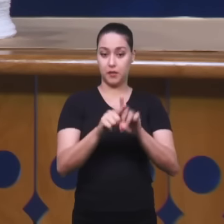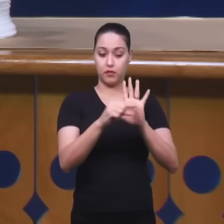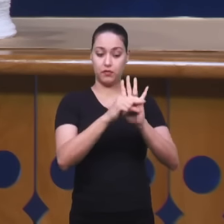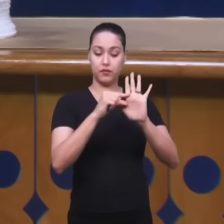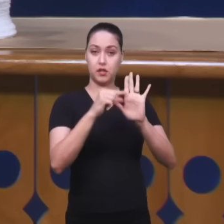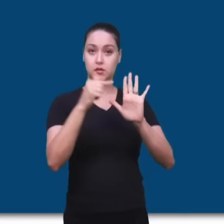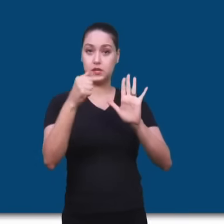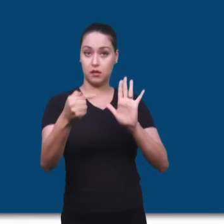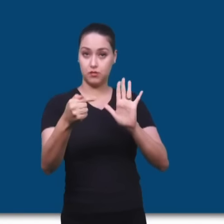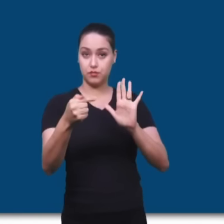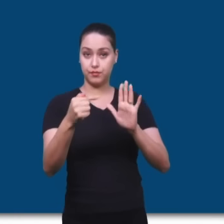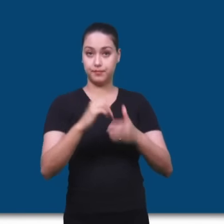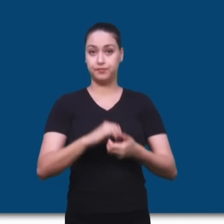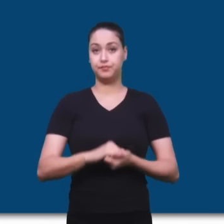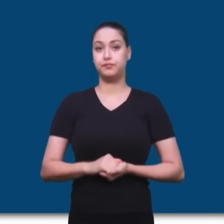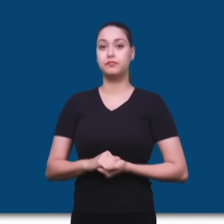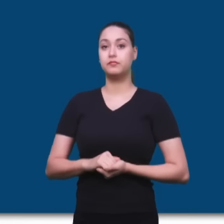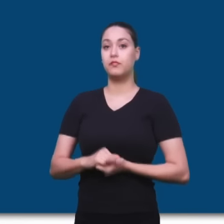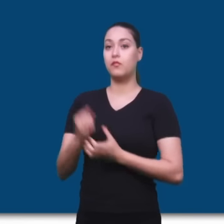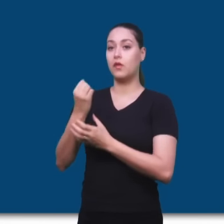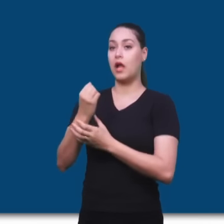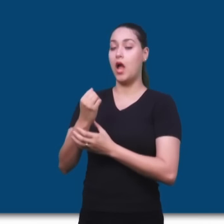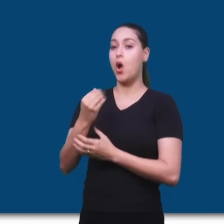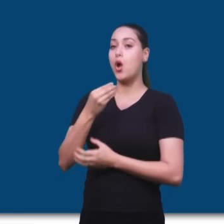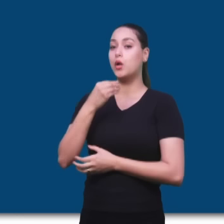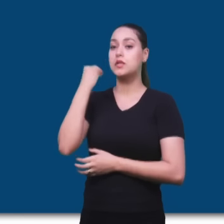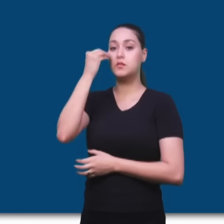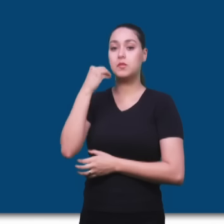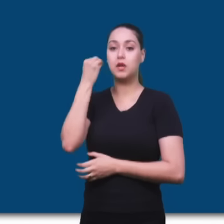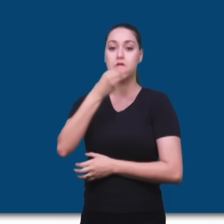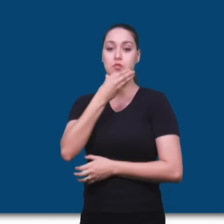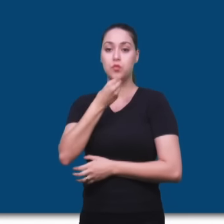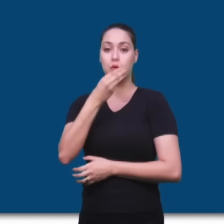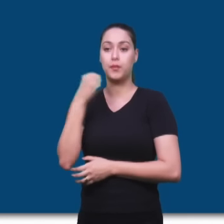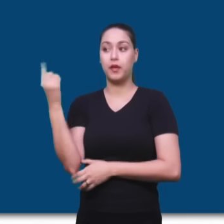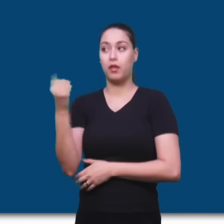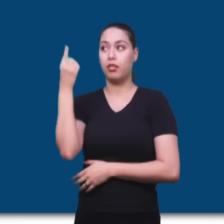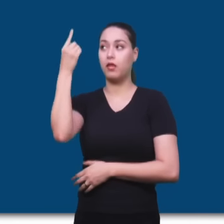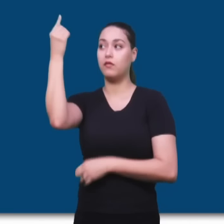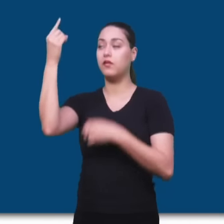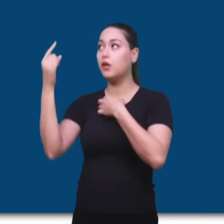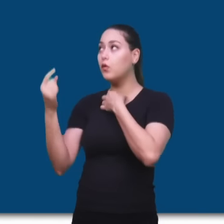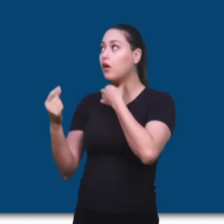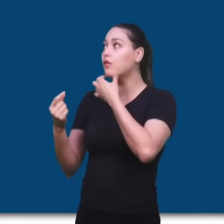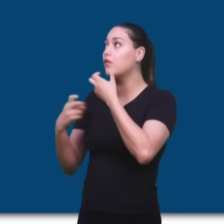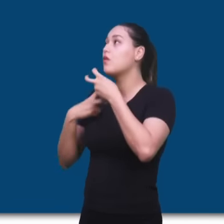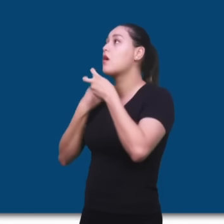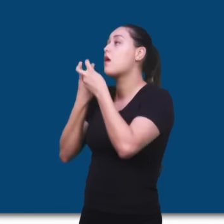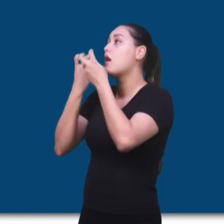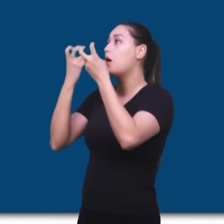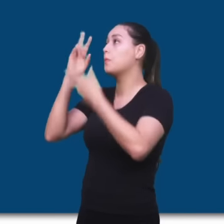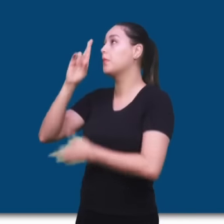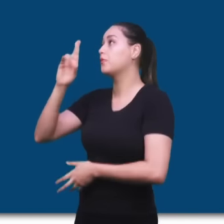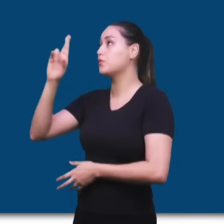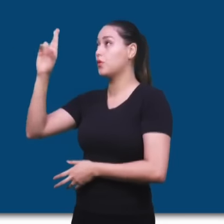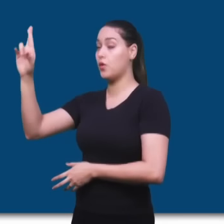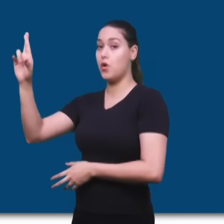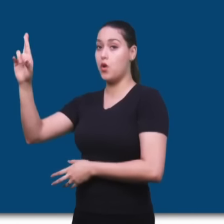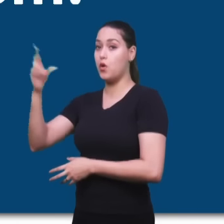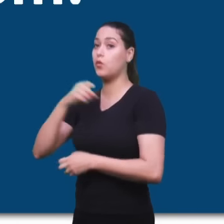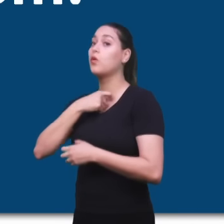Deus Com a minha voz Clamei ao Senhor Com a minha voz Ao Senhor supliquei